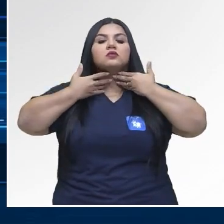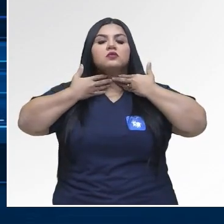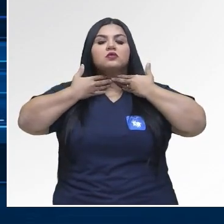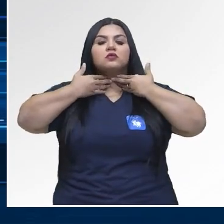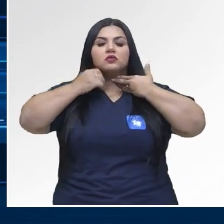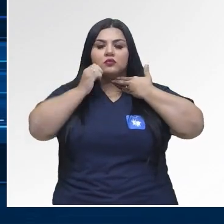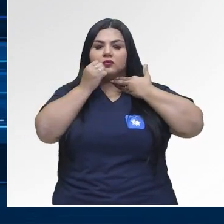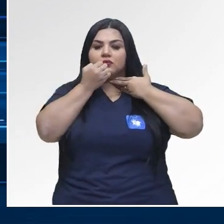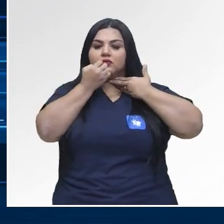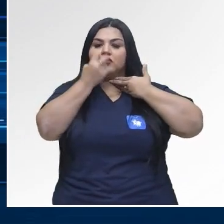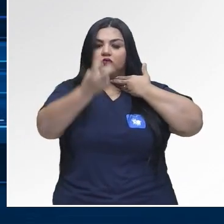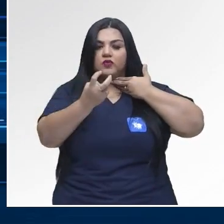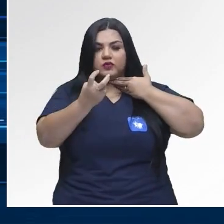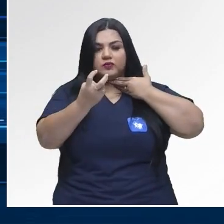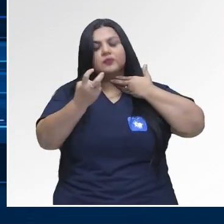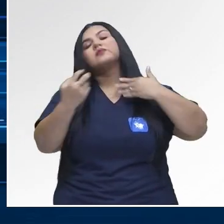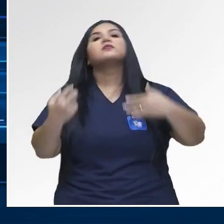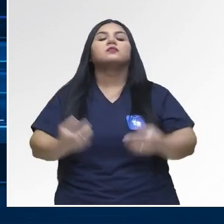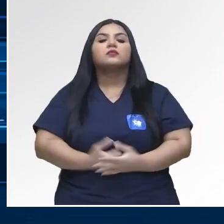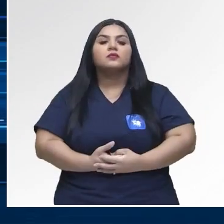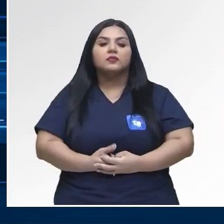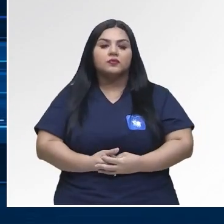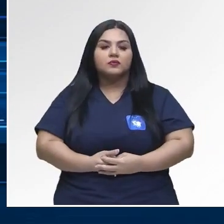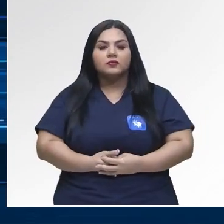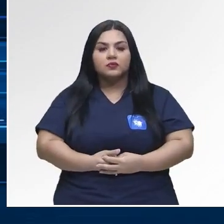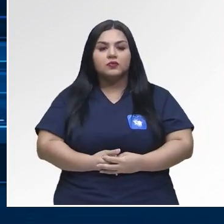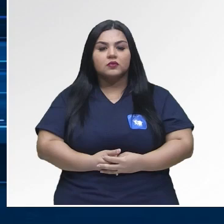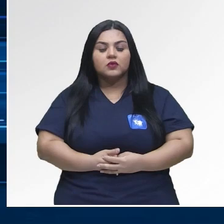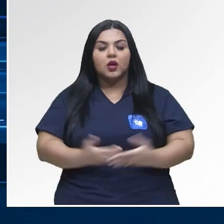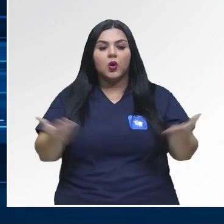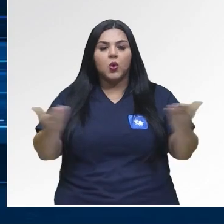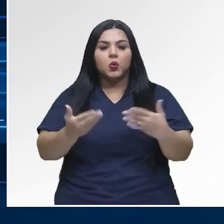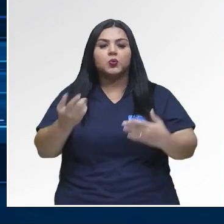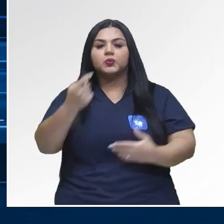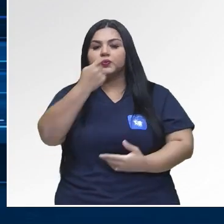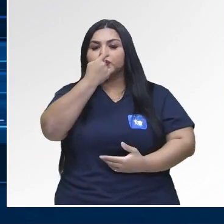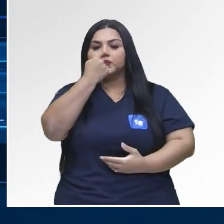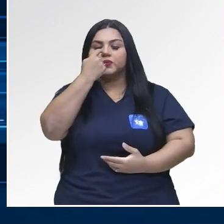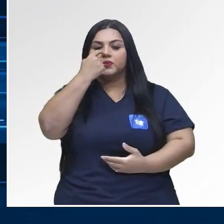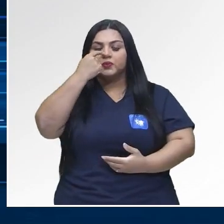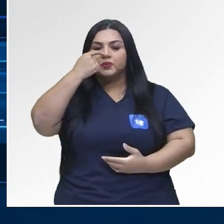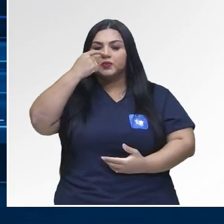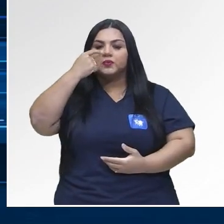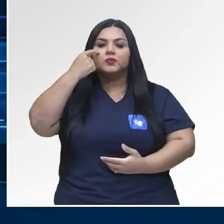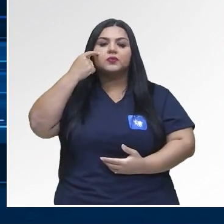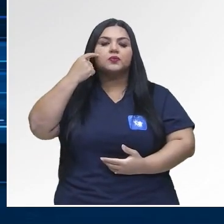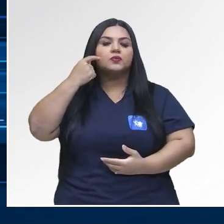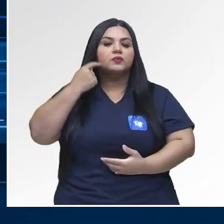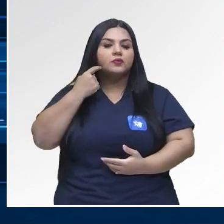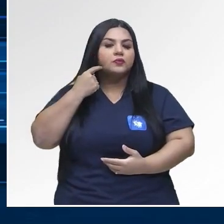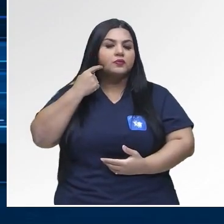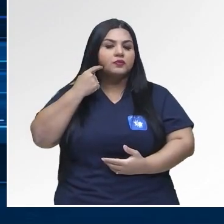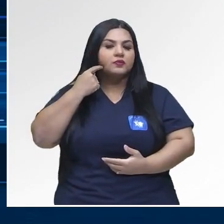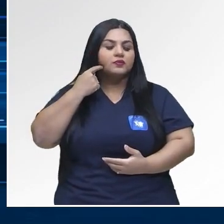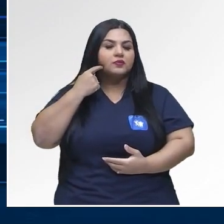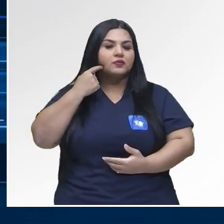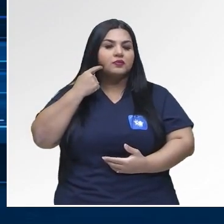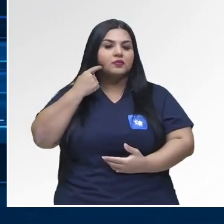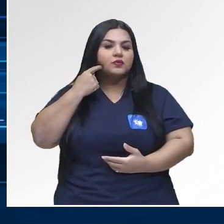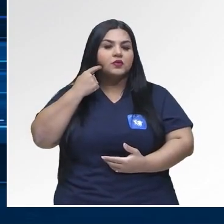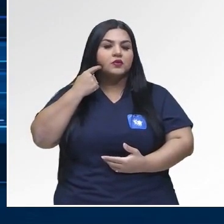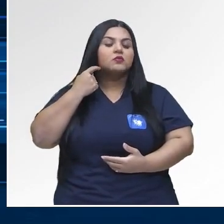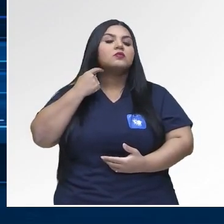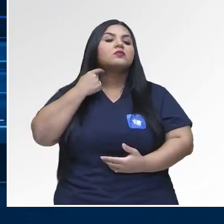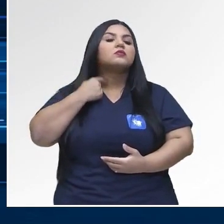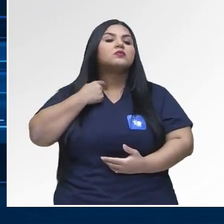laringe, tá bom? Então, continuando o caminho do ar, passou pela laringe, desceu até a